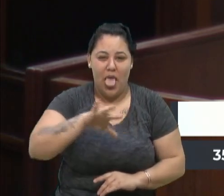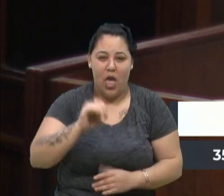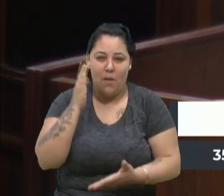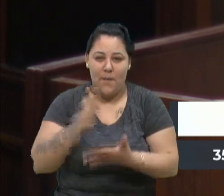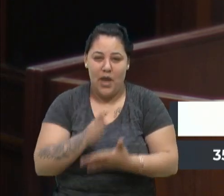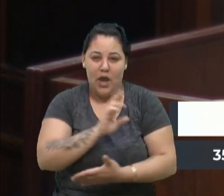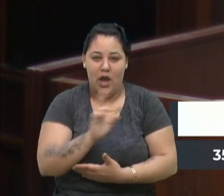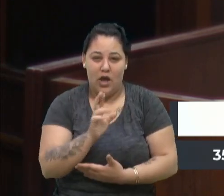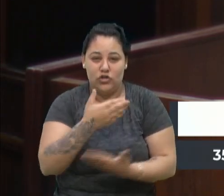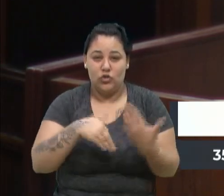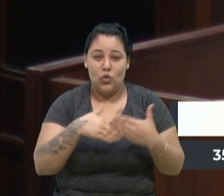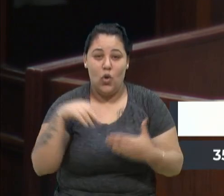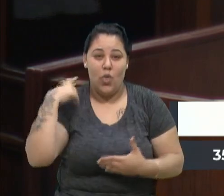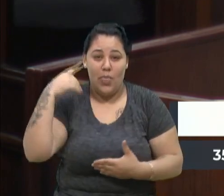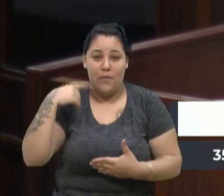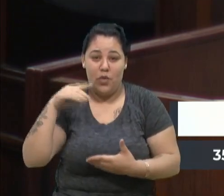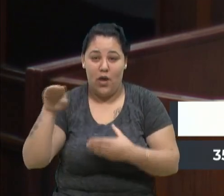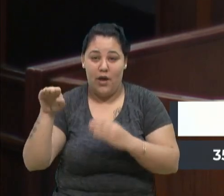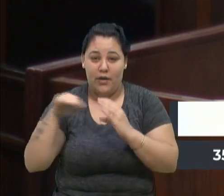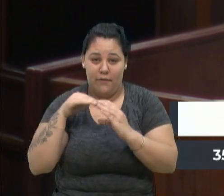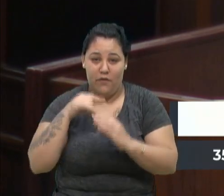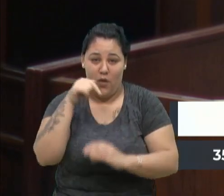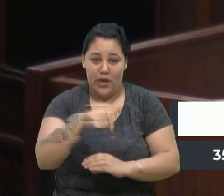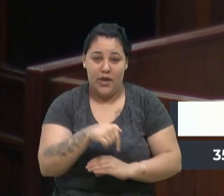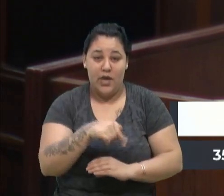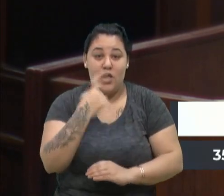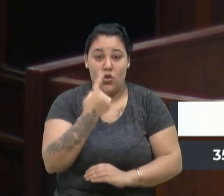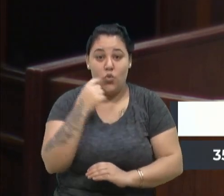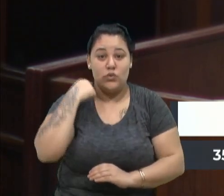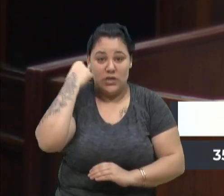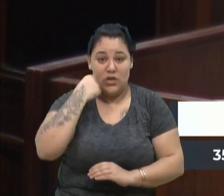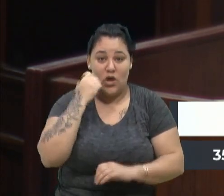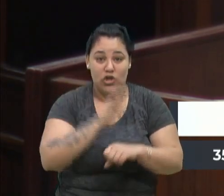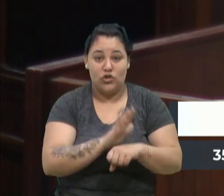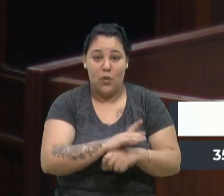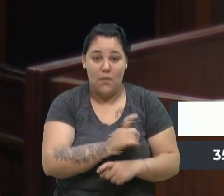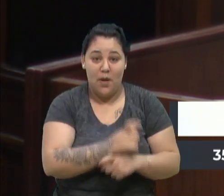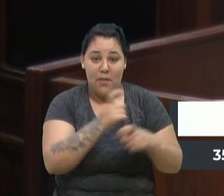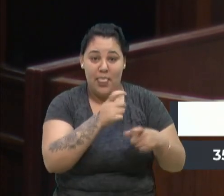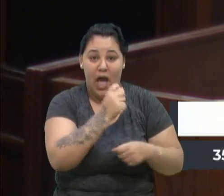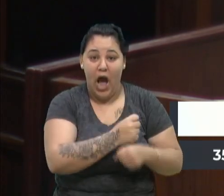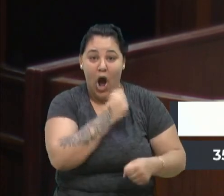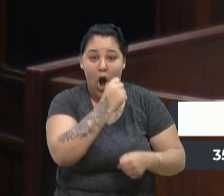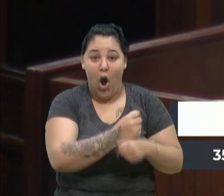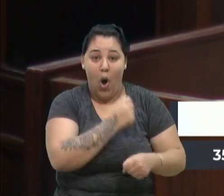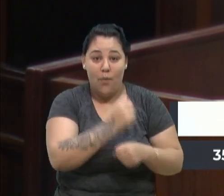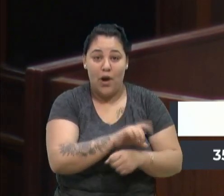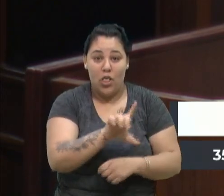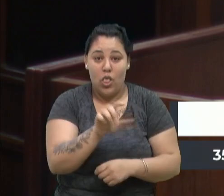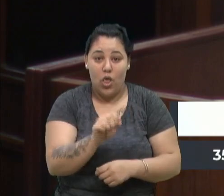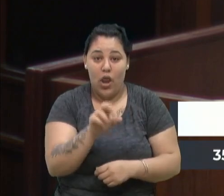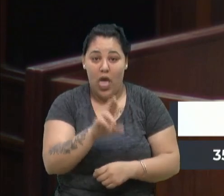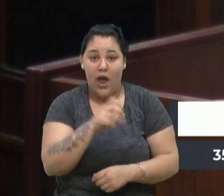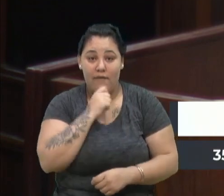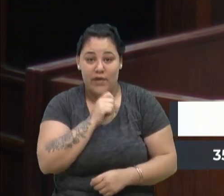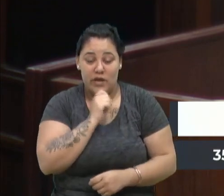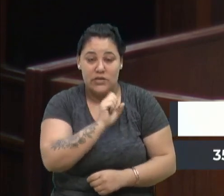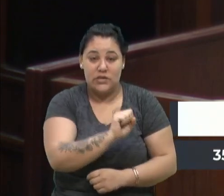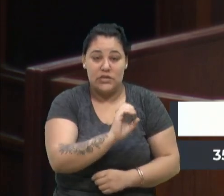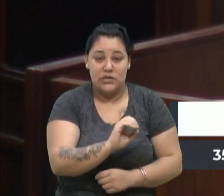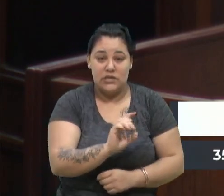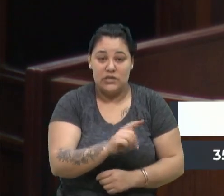nossos deputados e um senador para também ampliação das obras do Lar da Velhice São Francisco de Assis. Acho